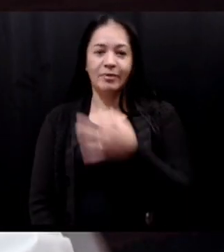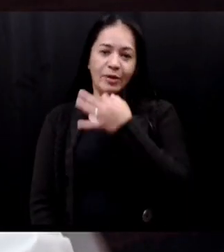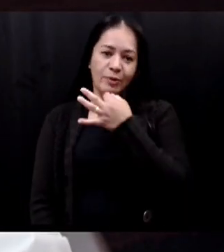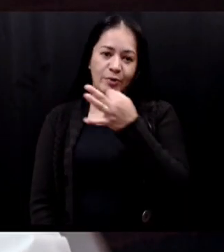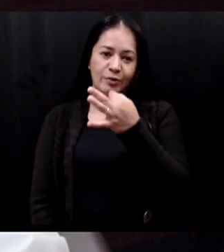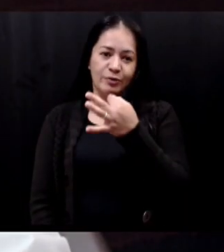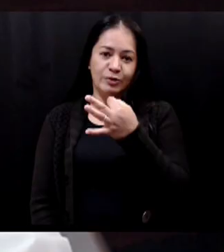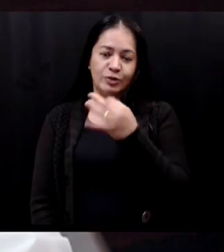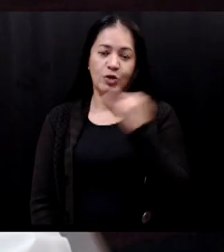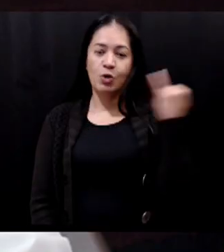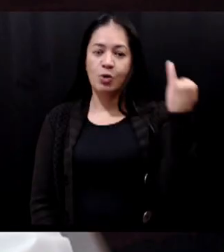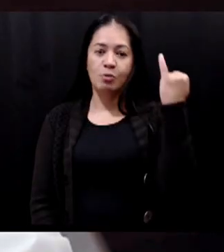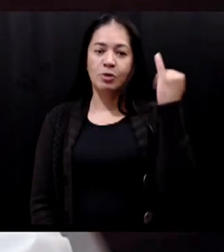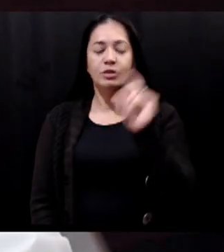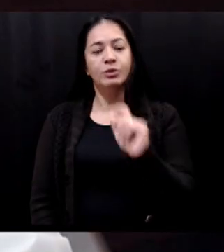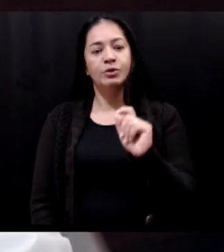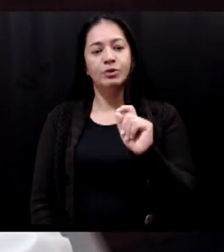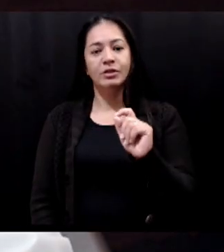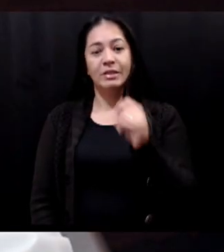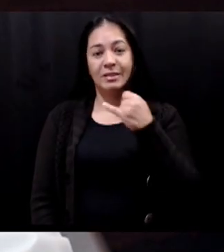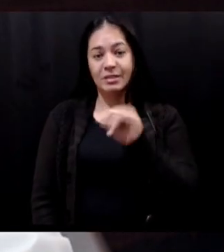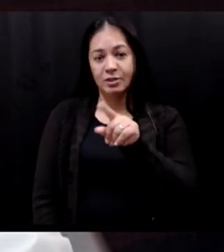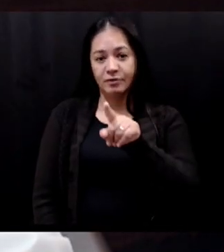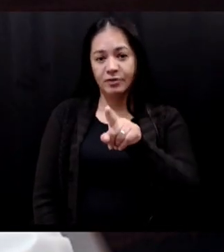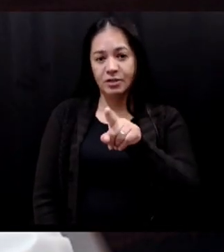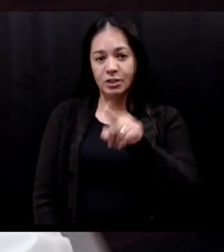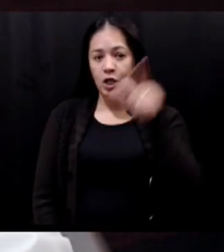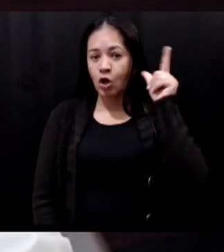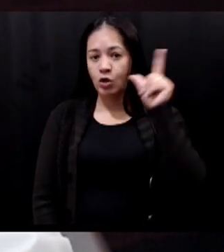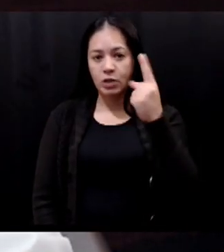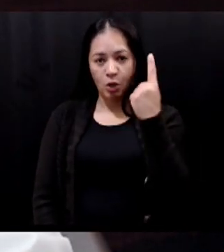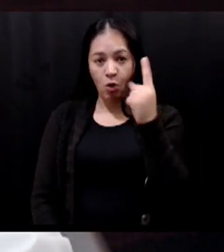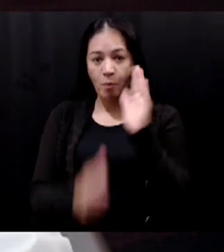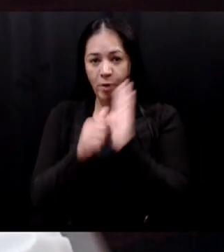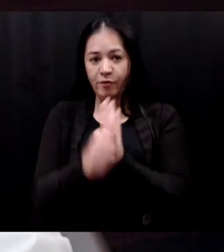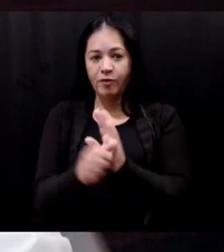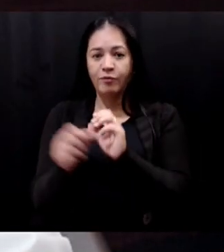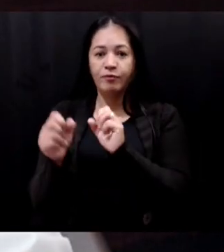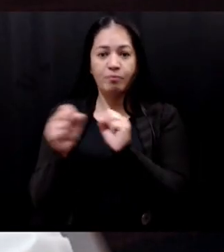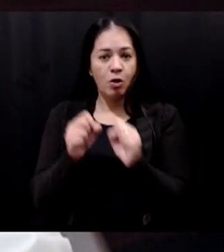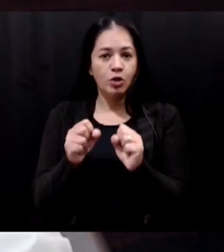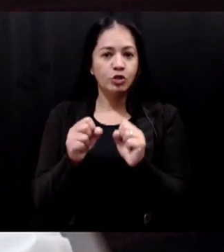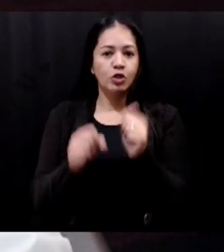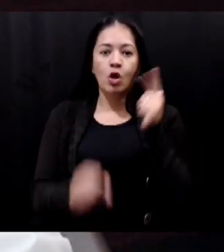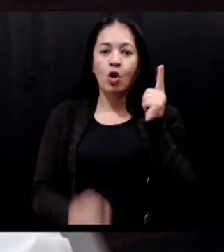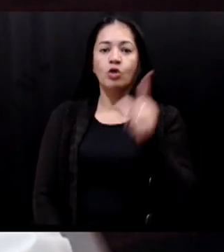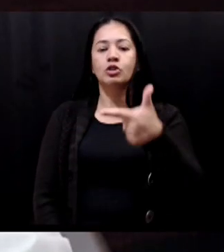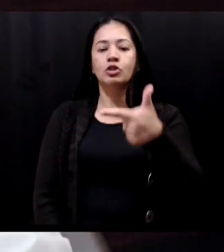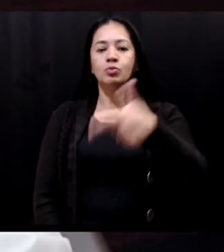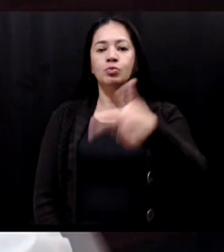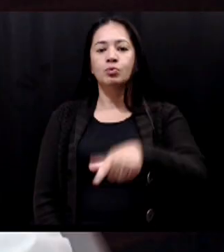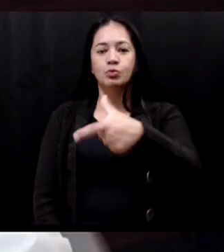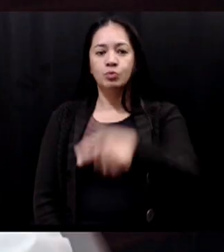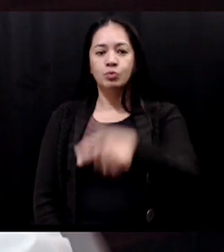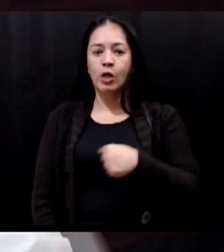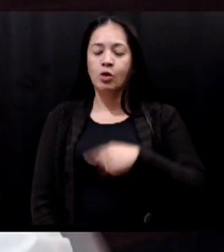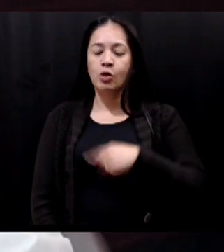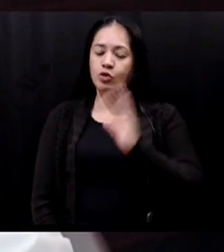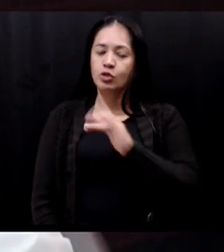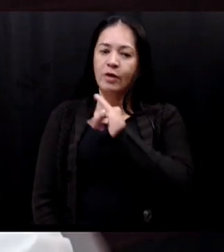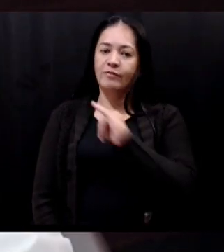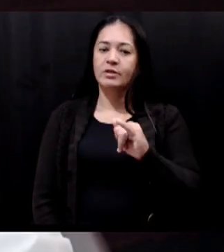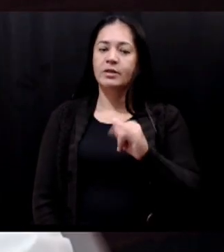é que se você conseguiu uma vez, você pode conseguir, né? Como eu disse, isso exige disciplina,